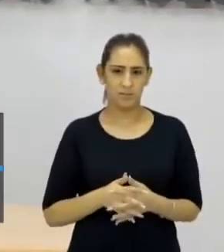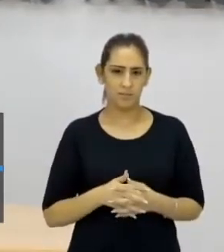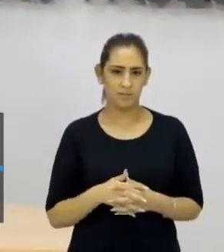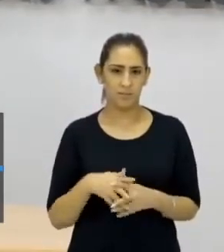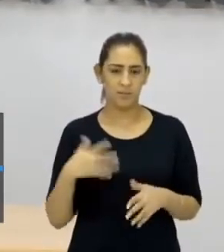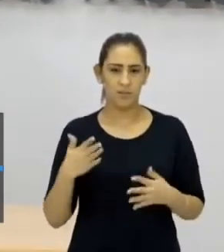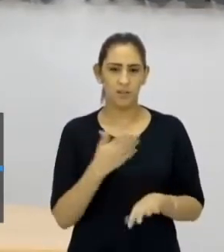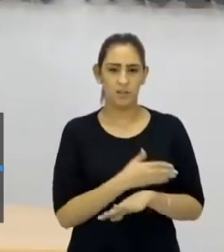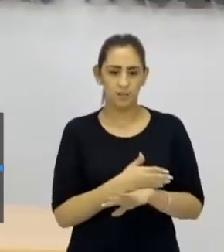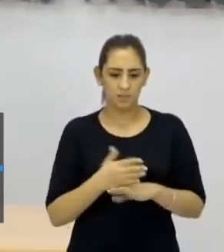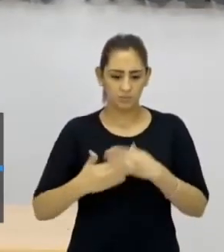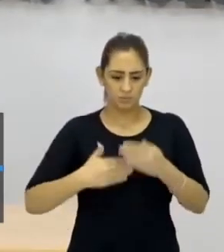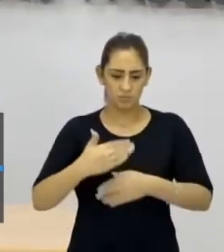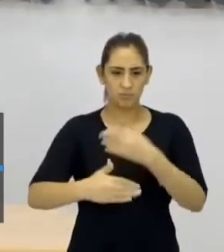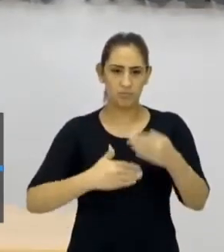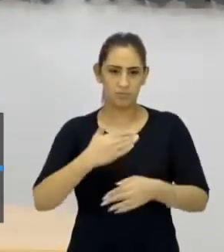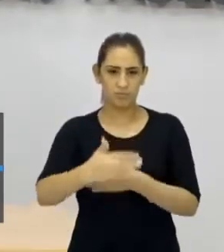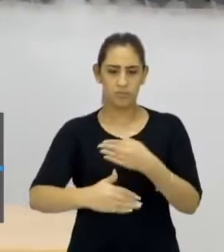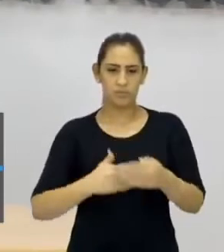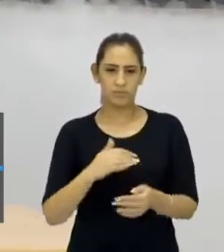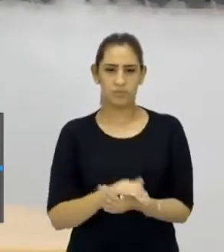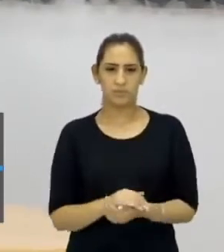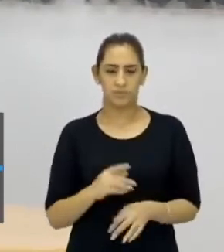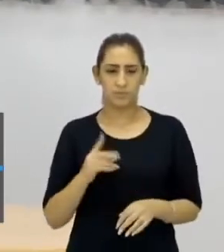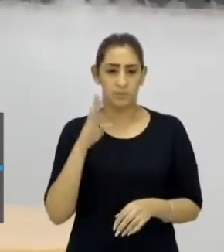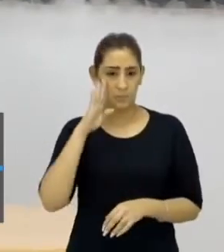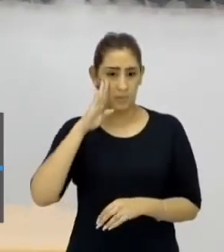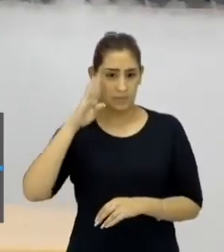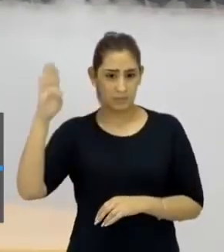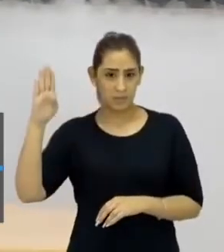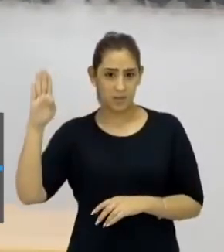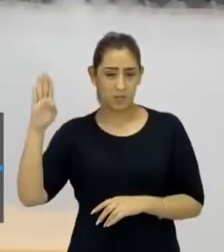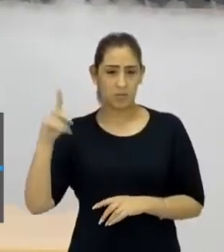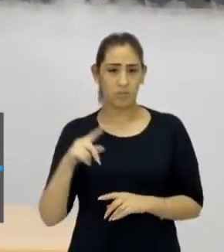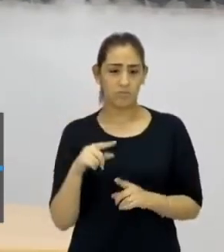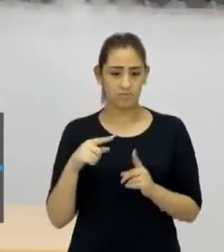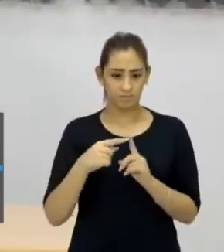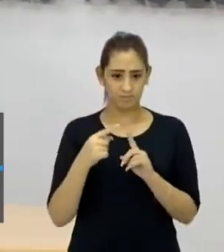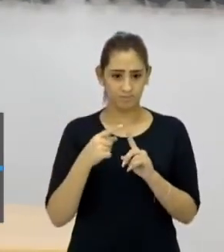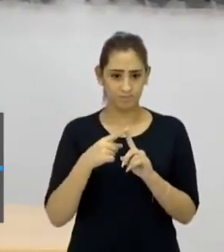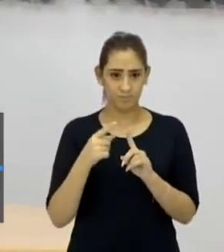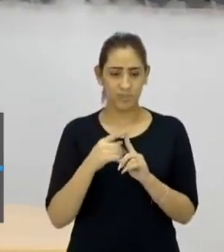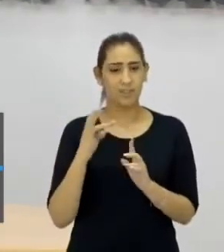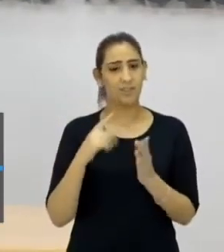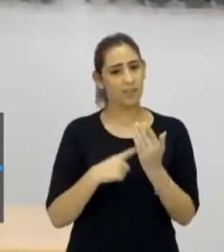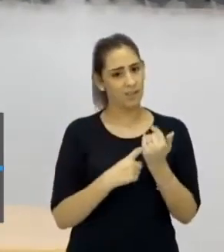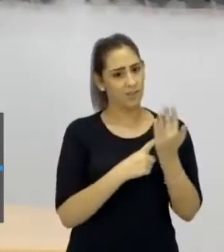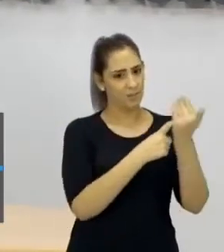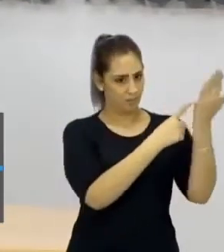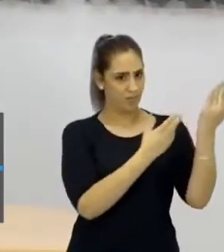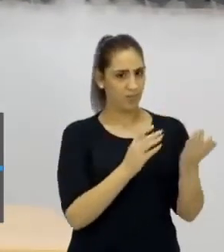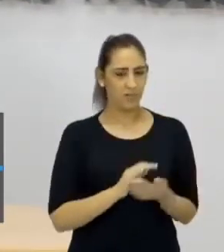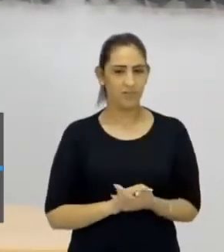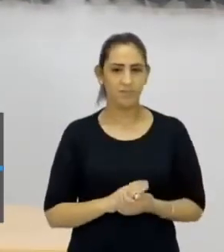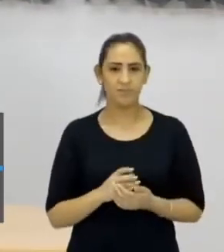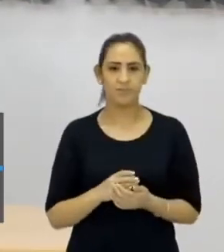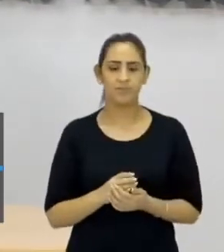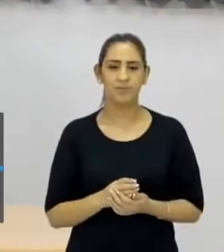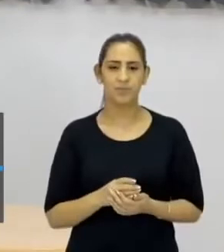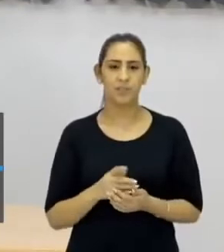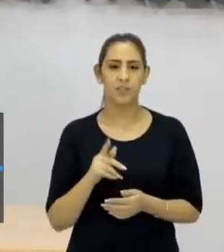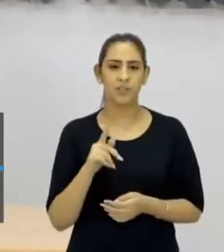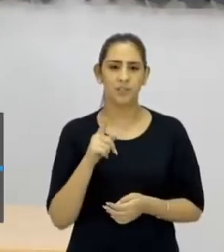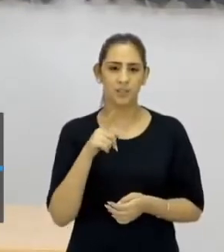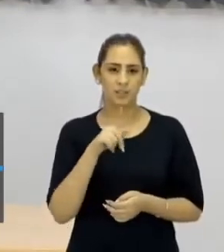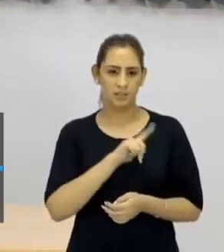evoluiu nesse processo aí de mecanização e principalmente na questão de tecnologia. Né? E a Embrapa está aí, né,